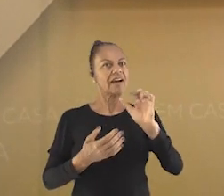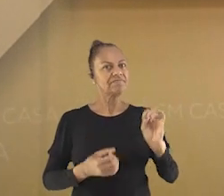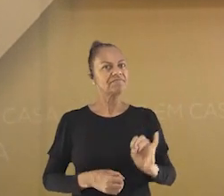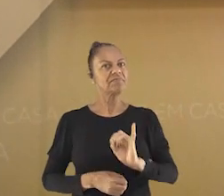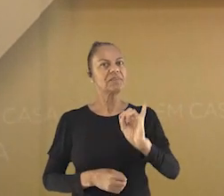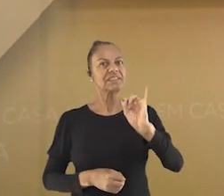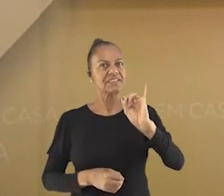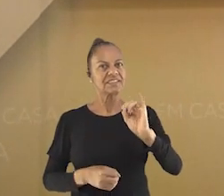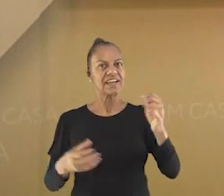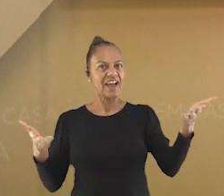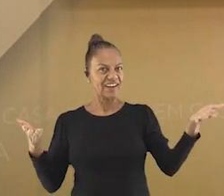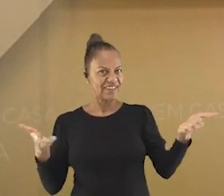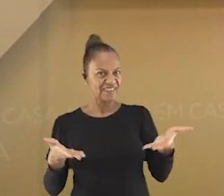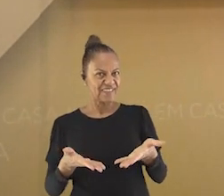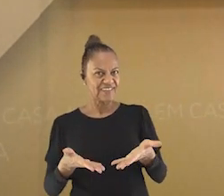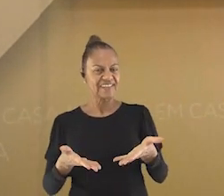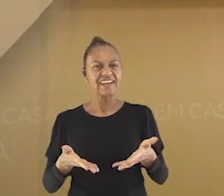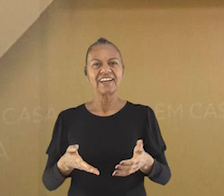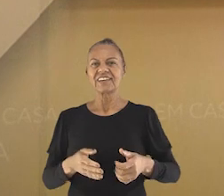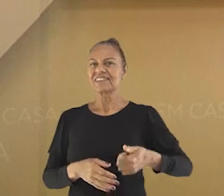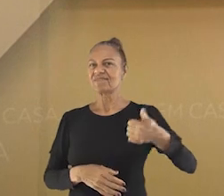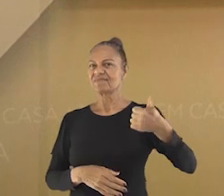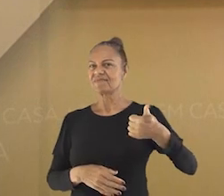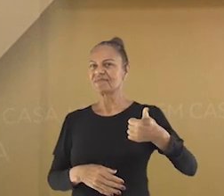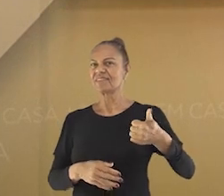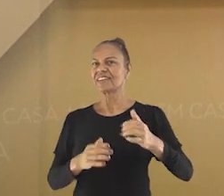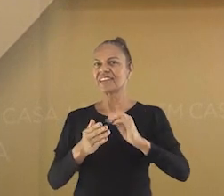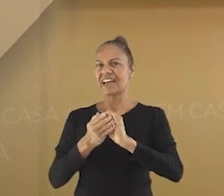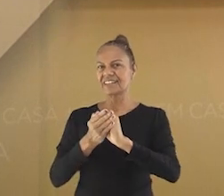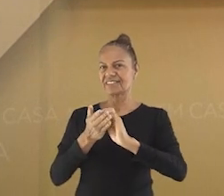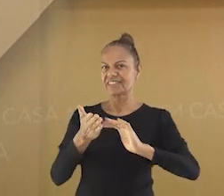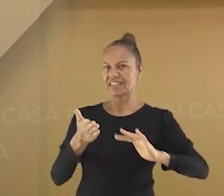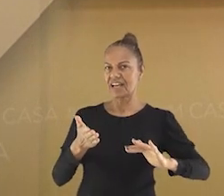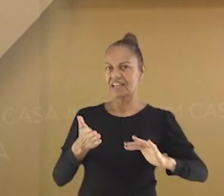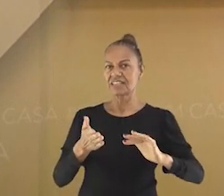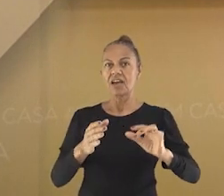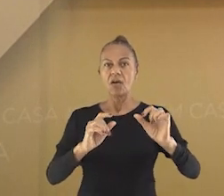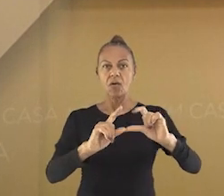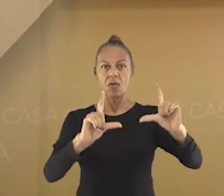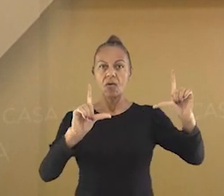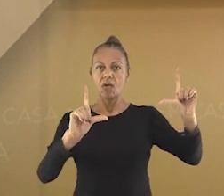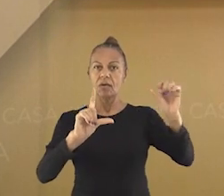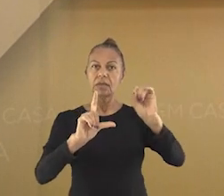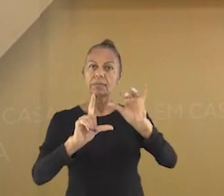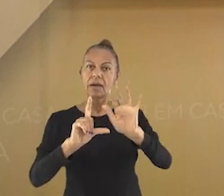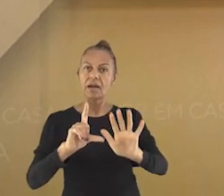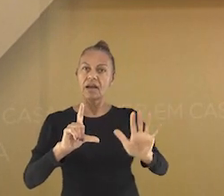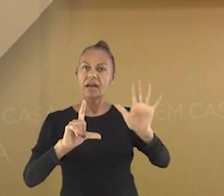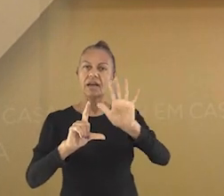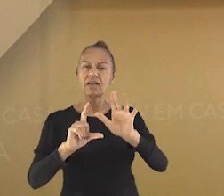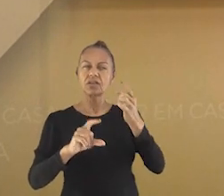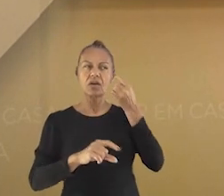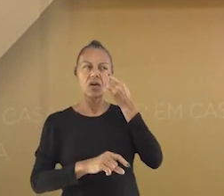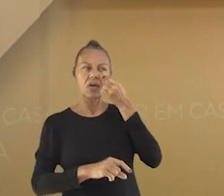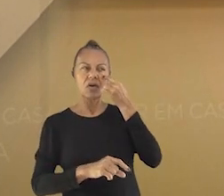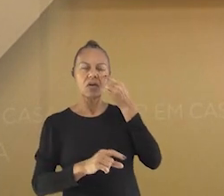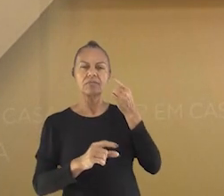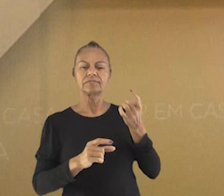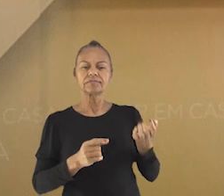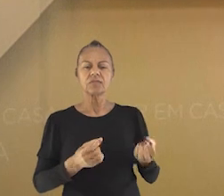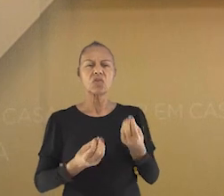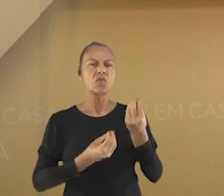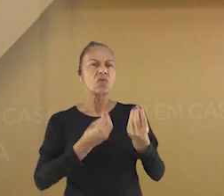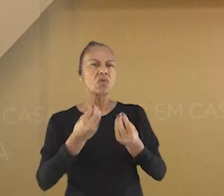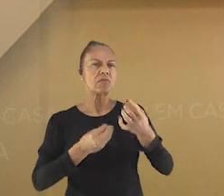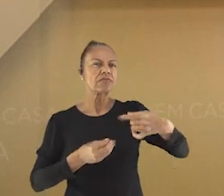todo esse aprendizado importante, que tal fazermos nossa primeira atividade? Observe as